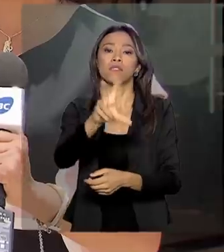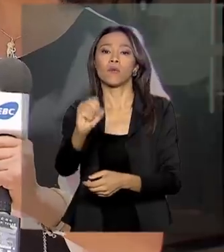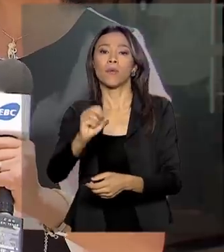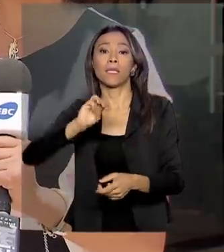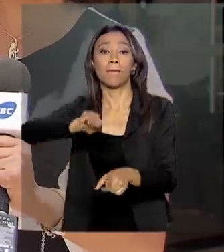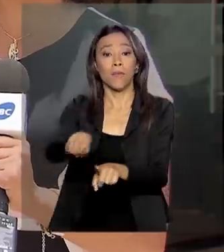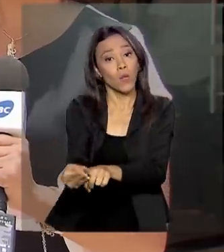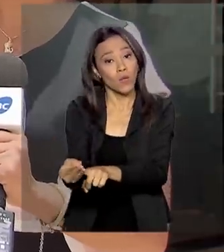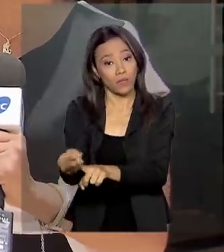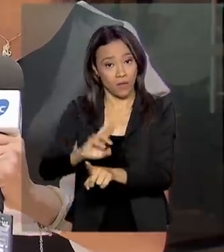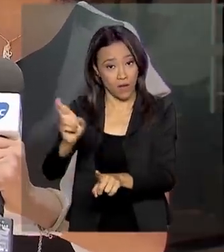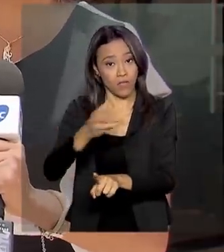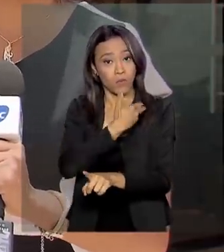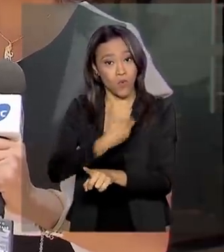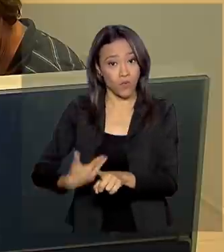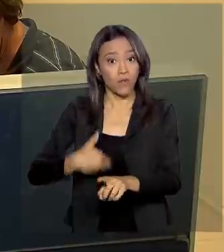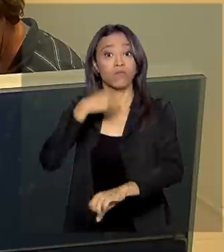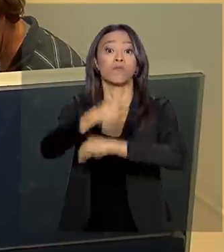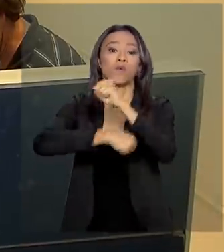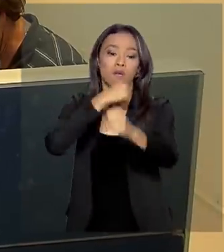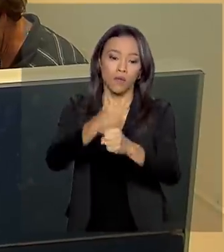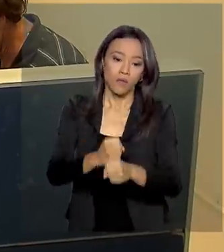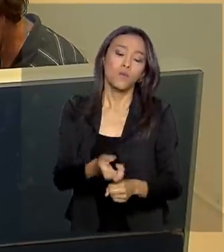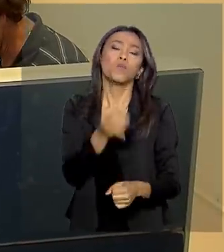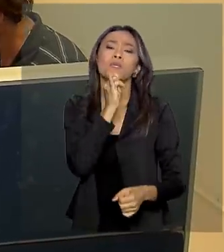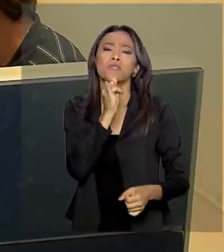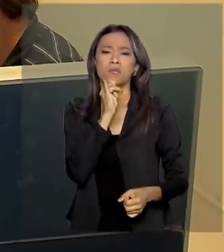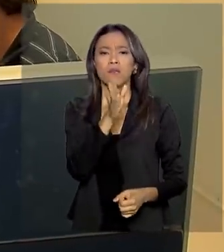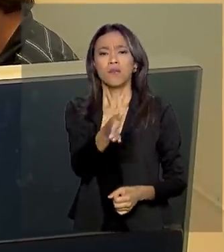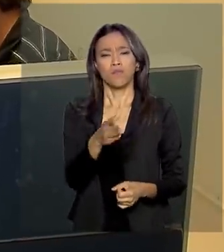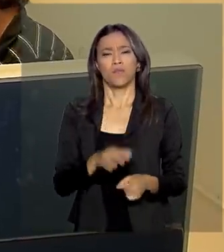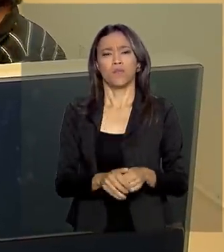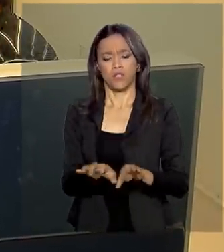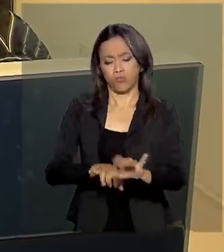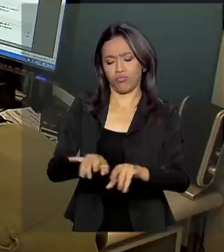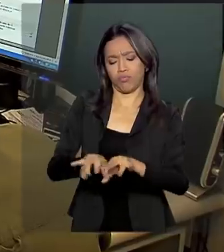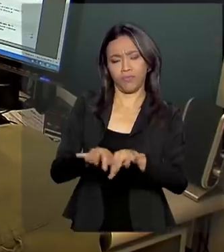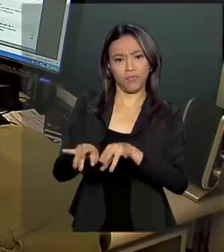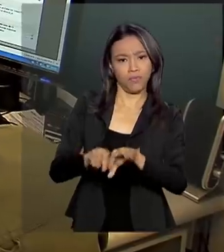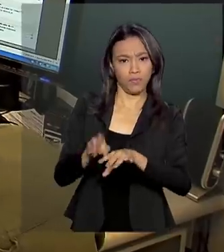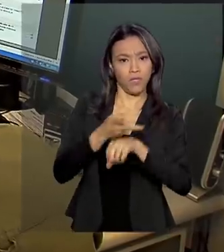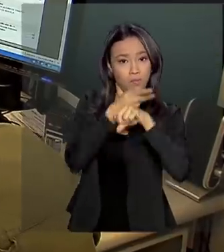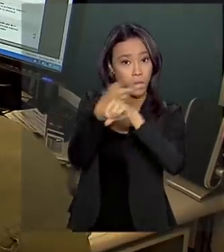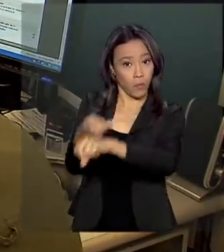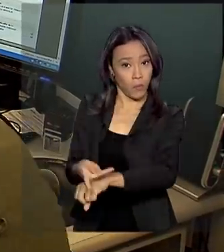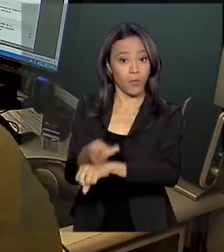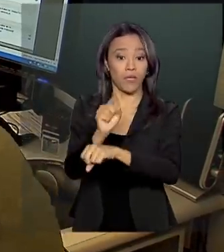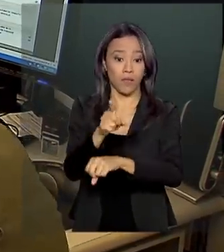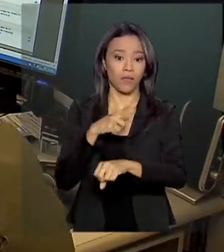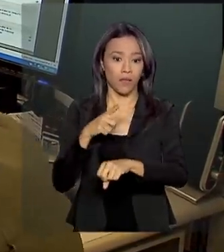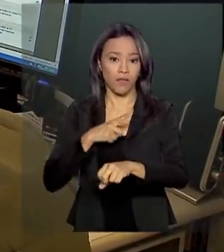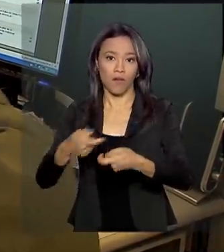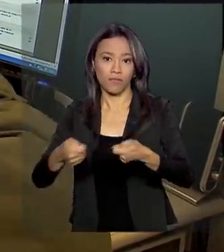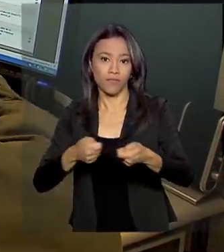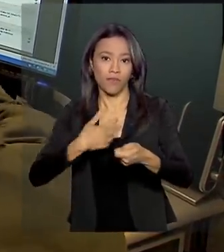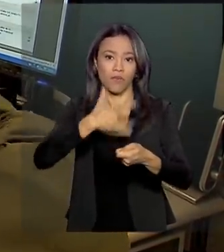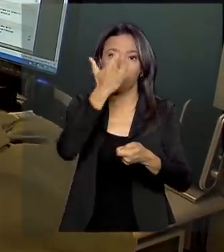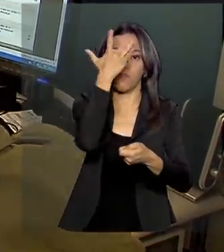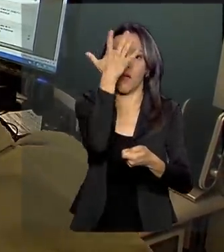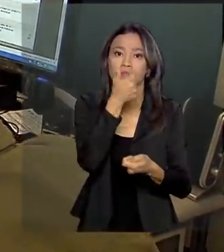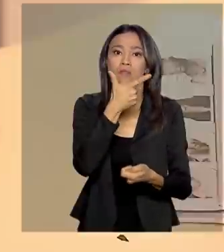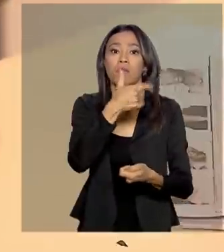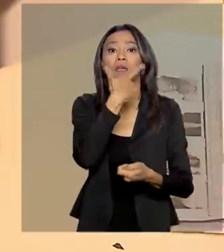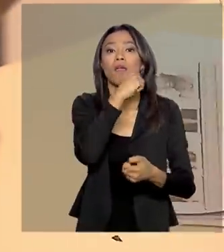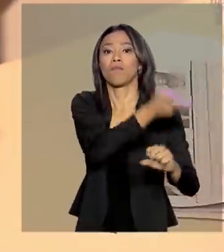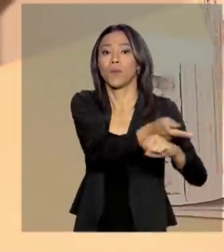para o governo por ano o exemplo de serviço digitalizado que uniu economia e facilidade para os